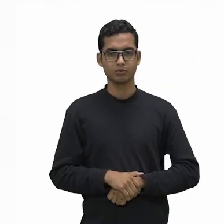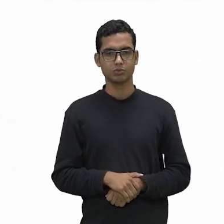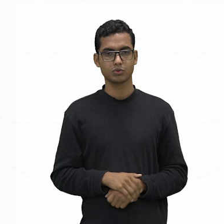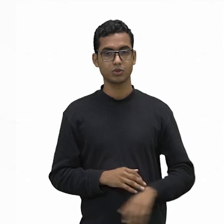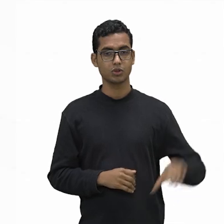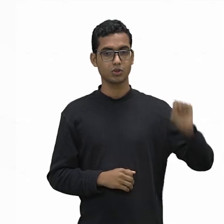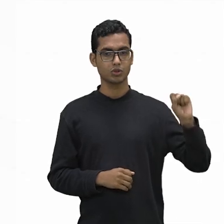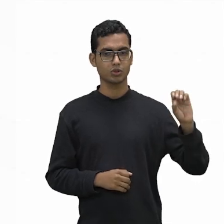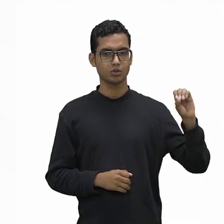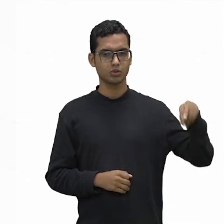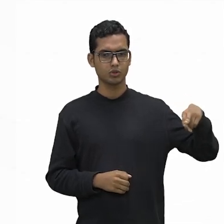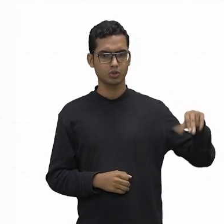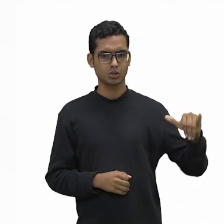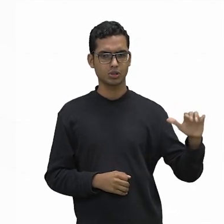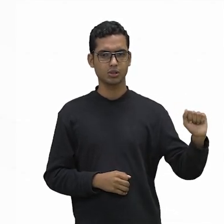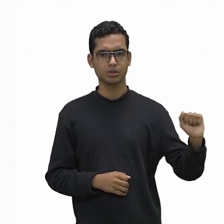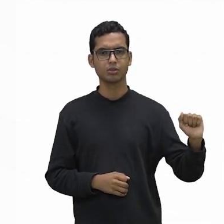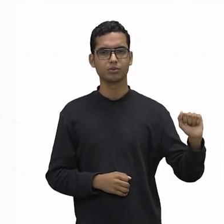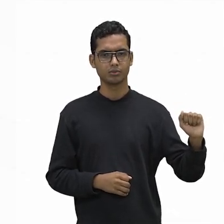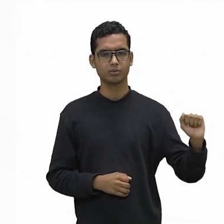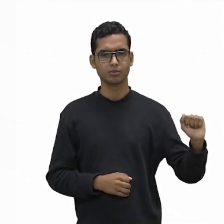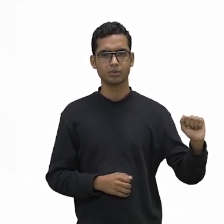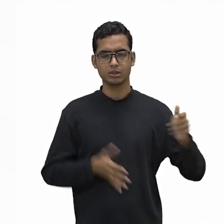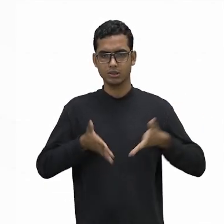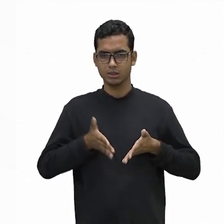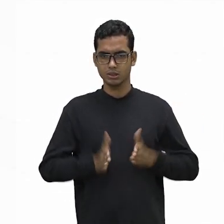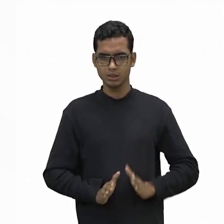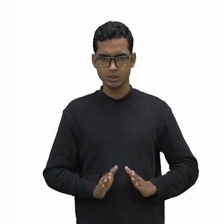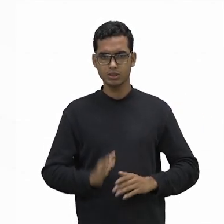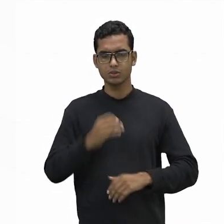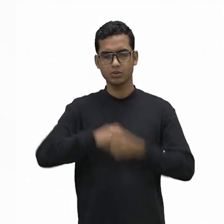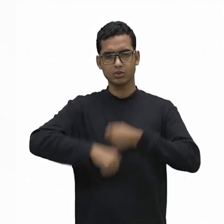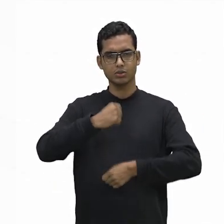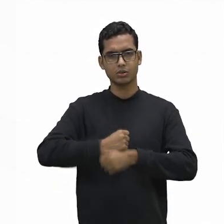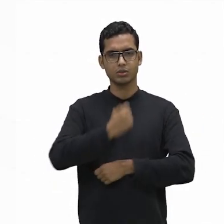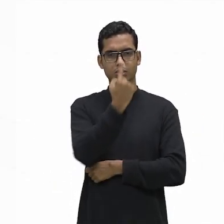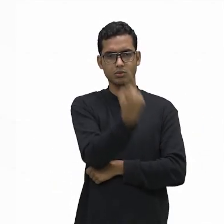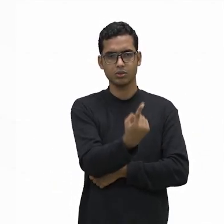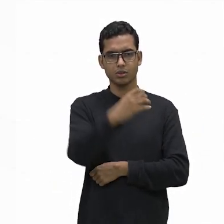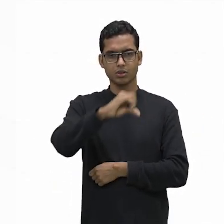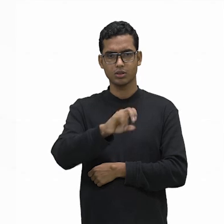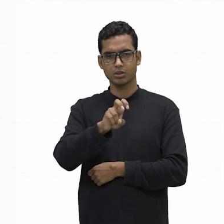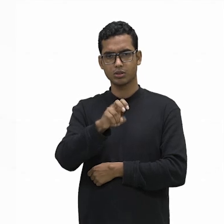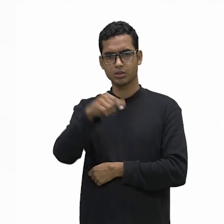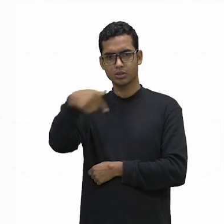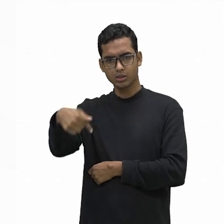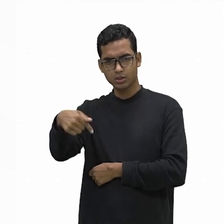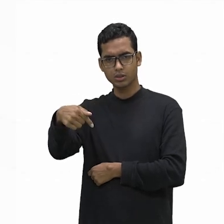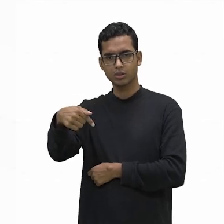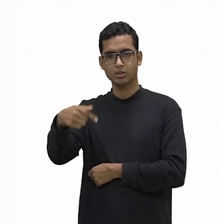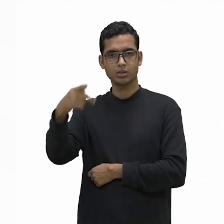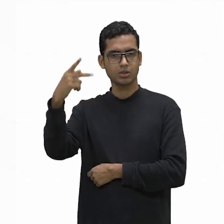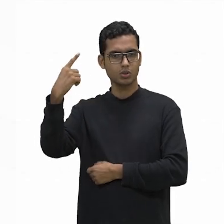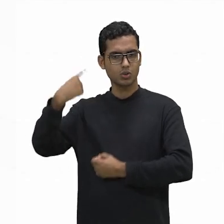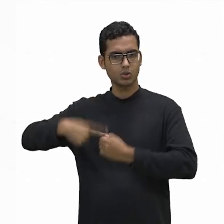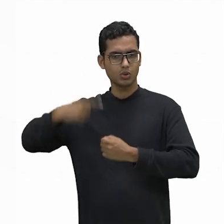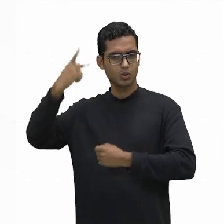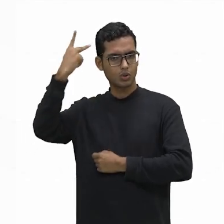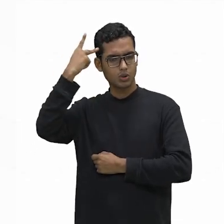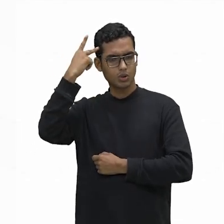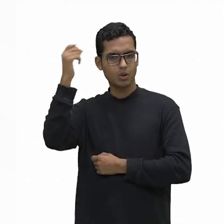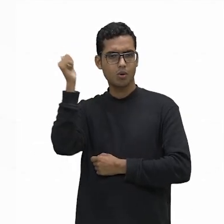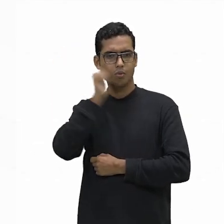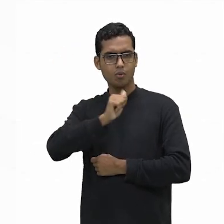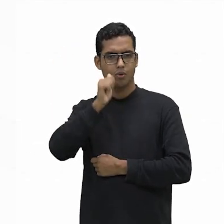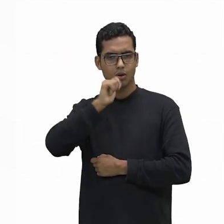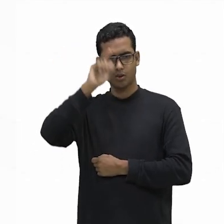professora Sônia Guimarães é brasileira, nasceu em 1957 no interior de São Paulo e é a primeira mulher negra